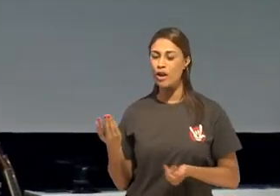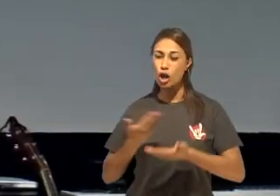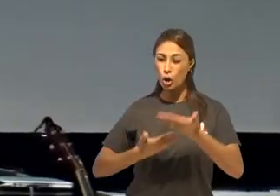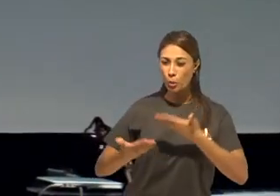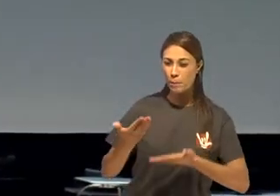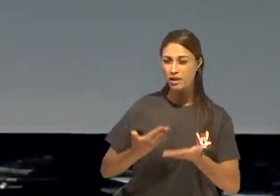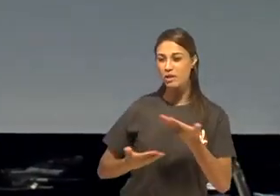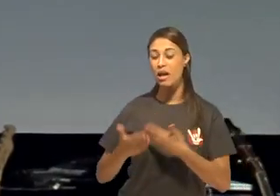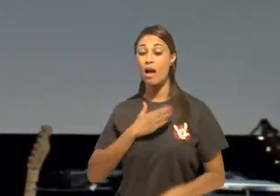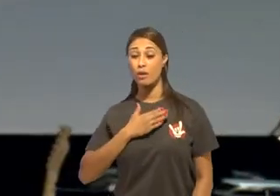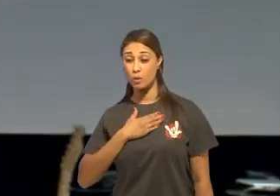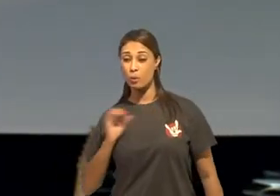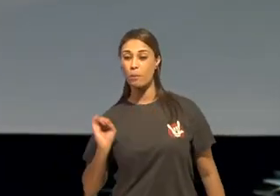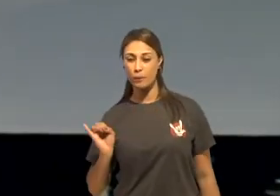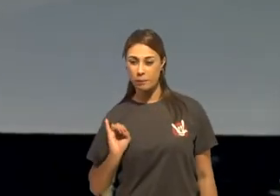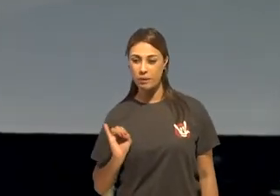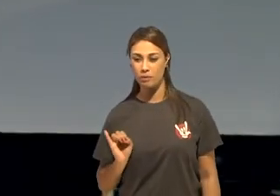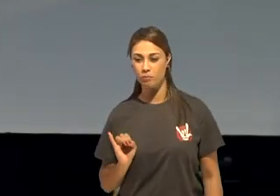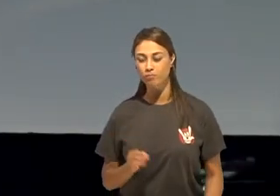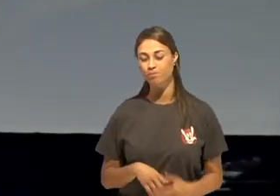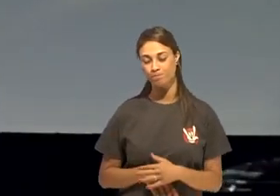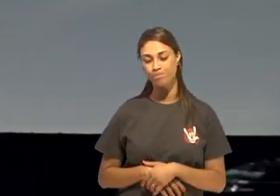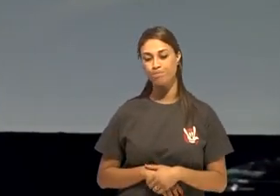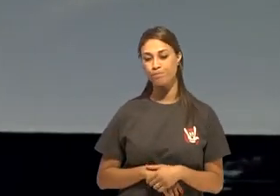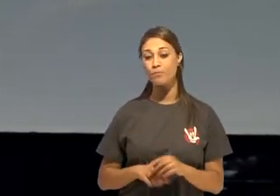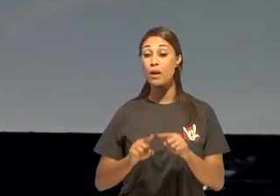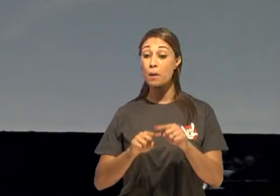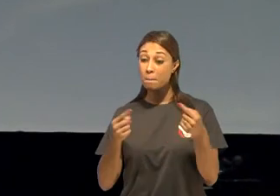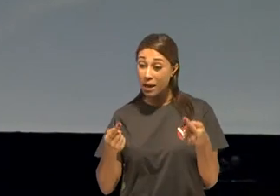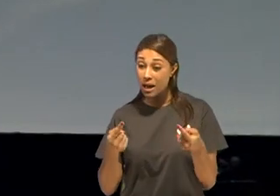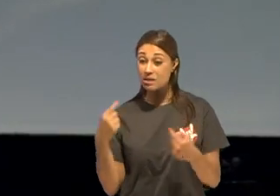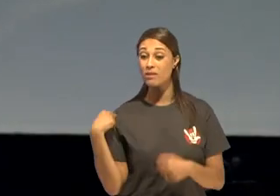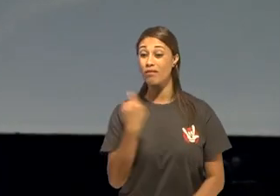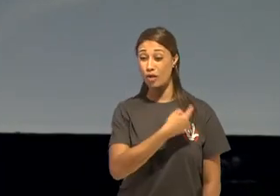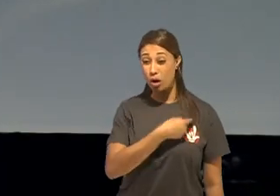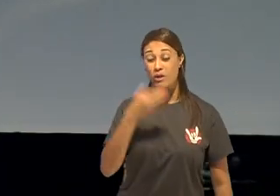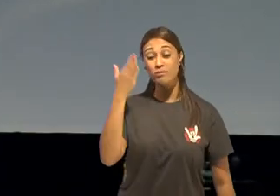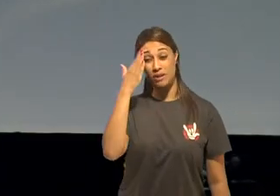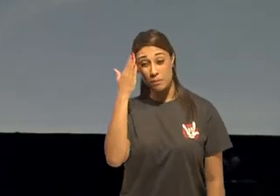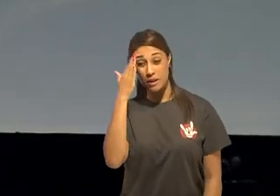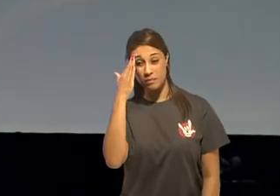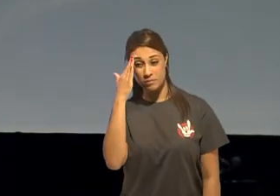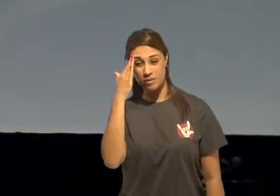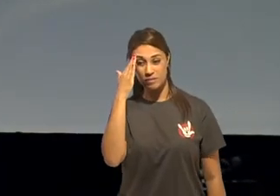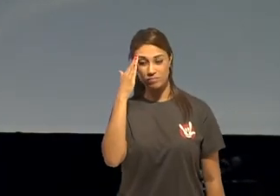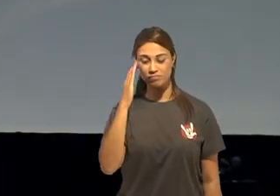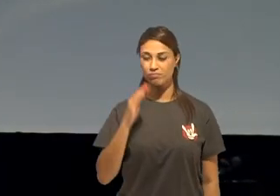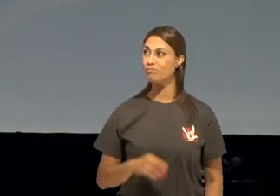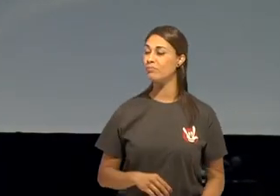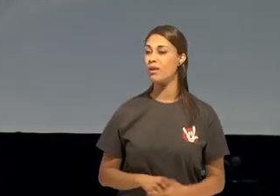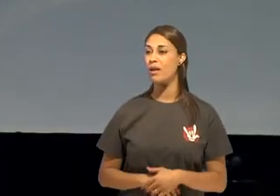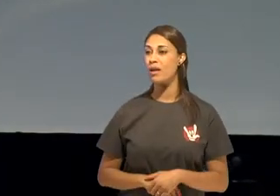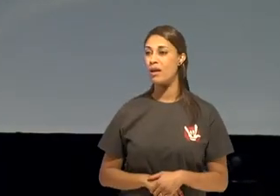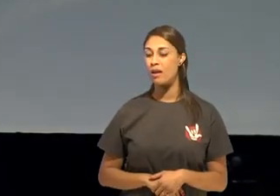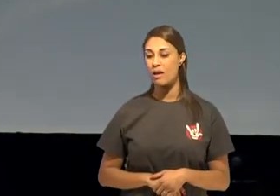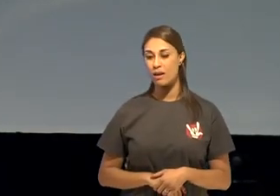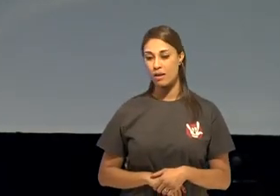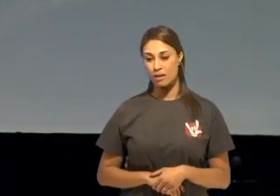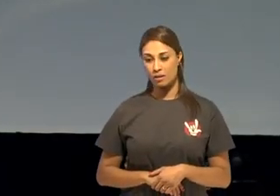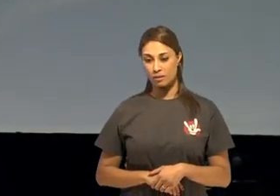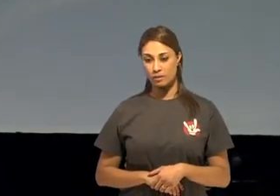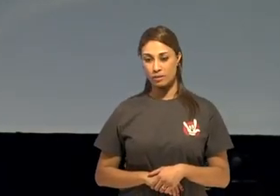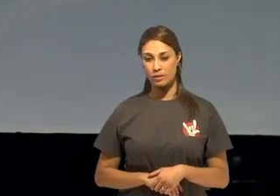querendo profetizar o mal, mas nós sabemos que quando tudo isso acabar, nós vamos ter que começar do zero muitas